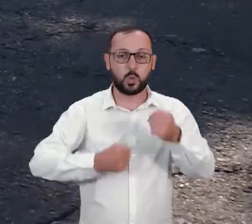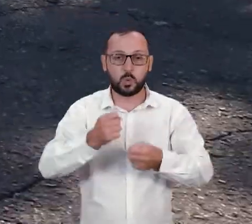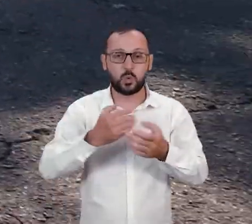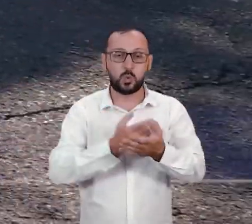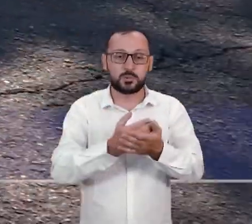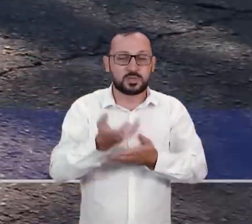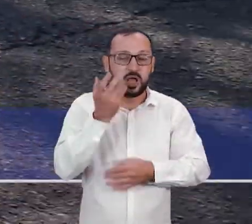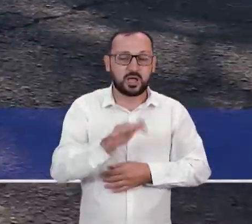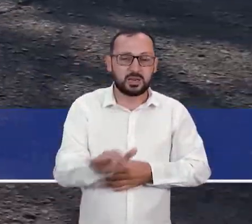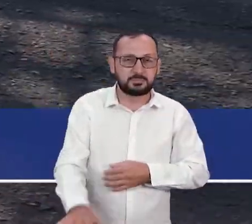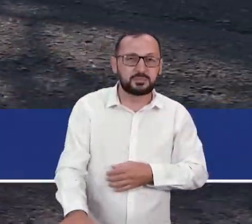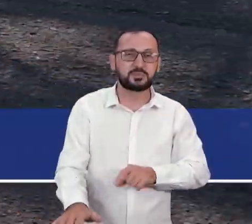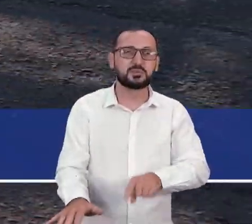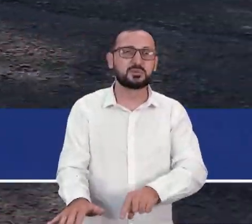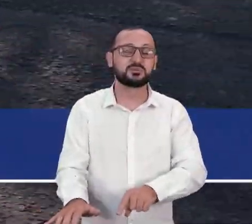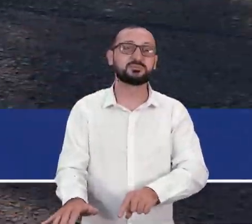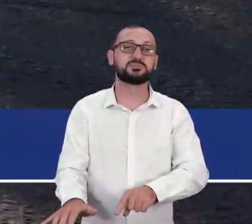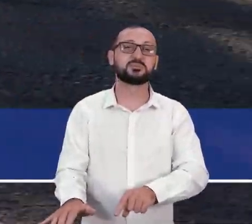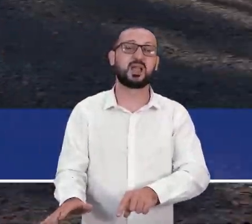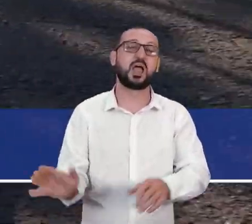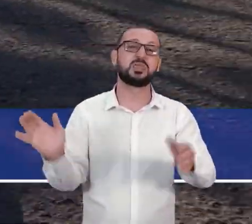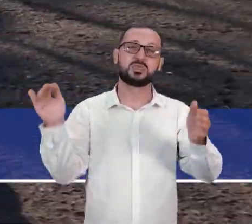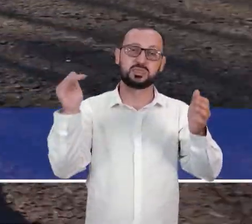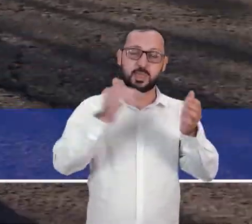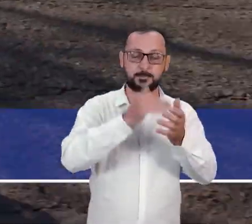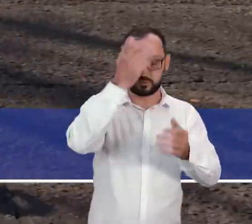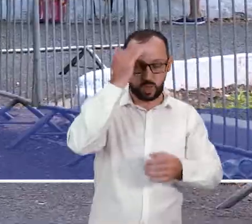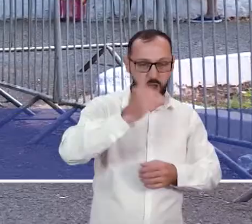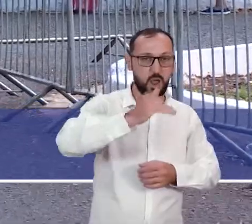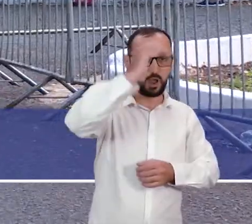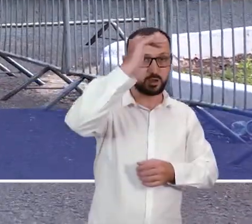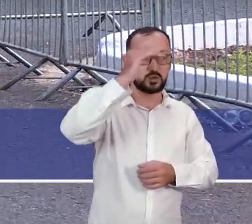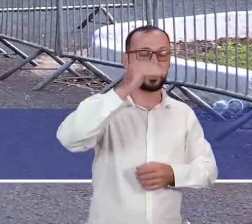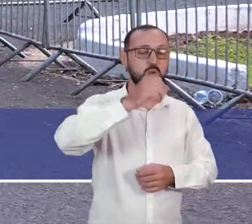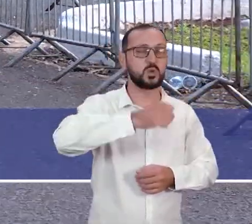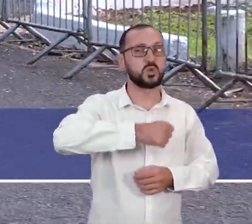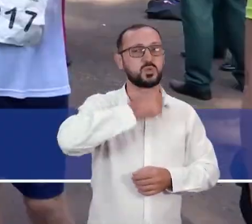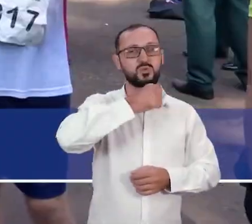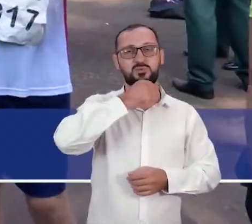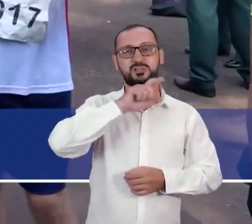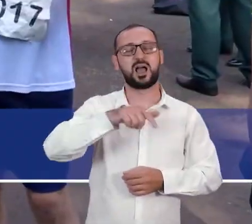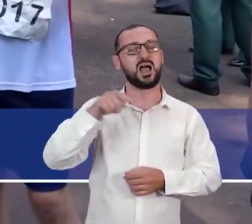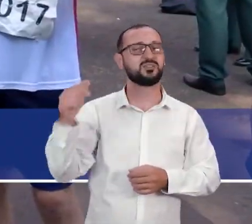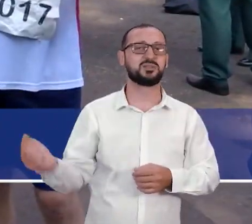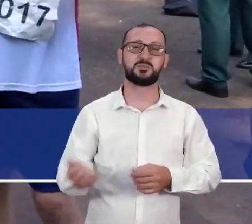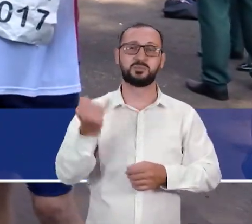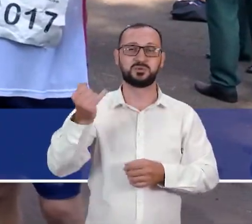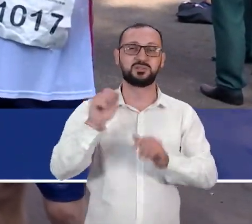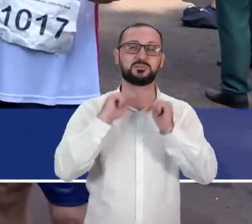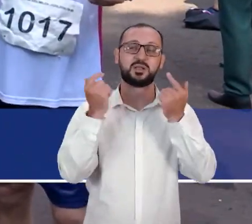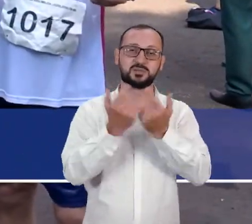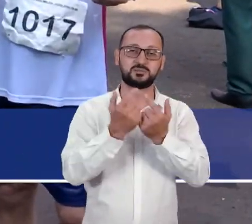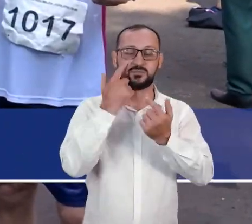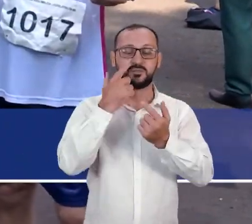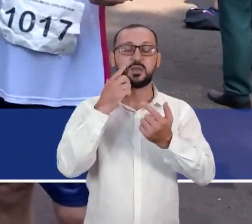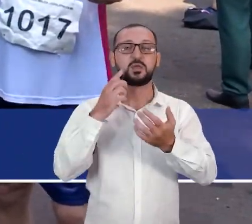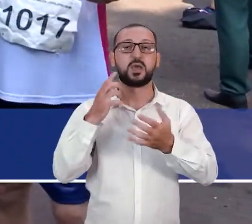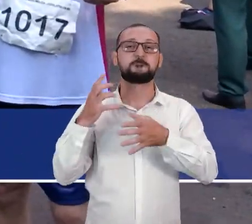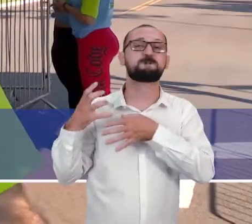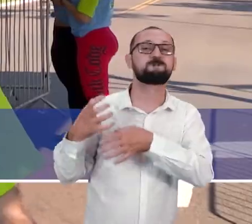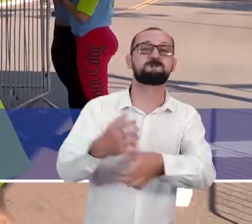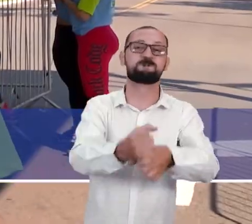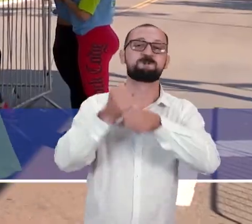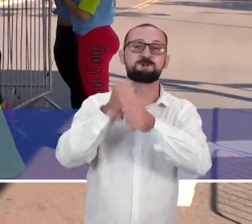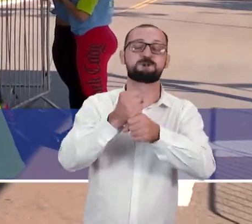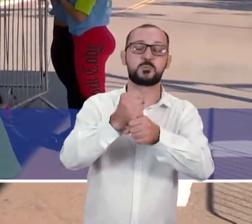correndo, desde o pequenininho, do menininho mais pequeno até o grandão e o mais idoso. Eu acho que é muito importante para a Assembleia